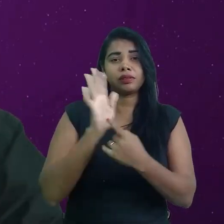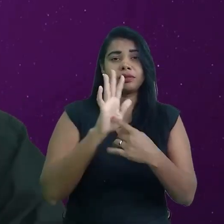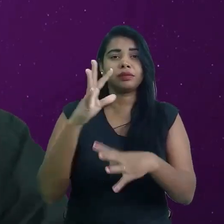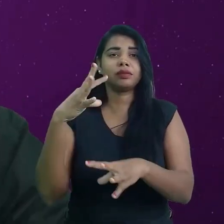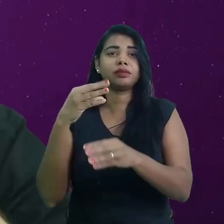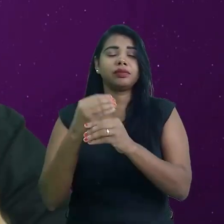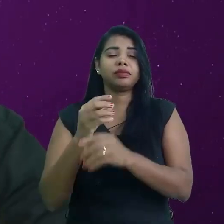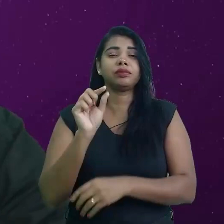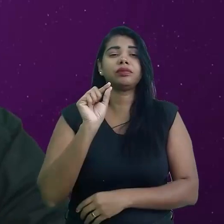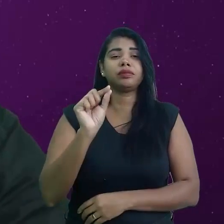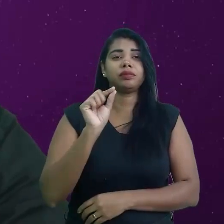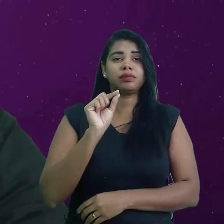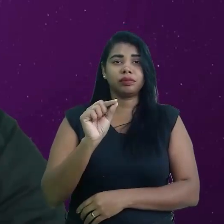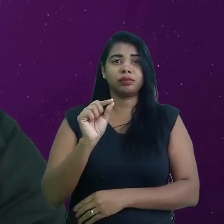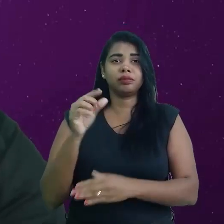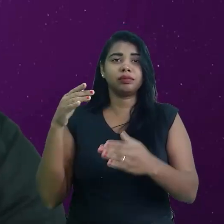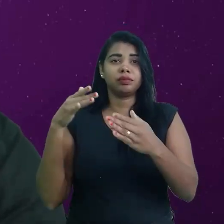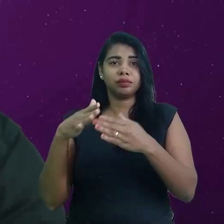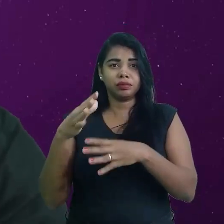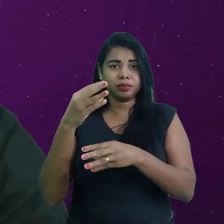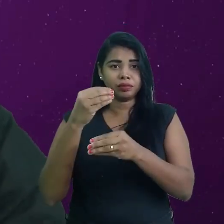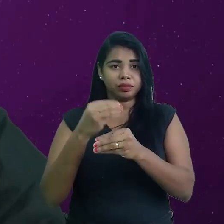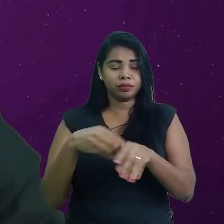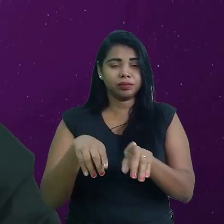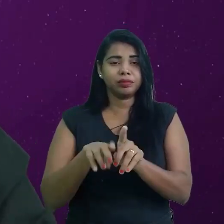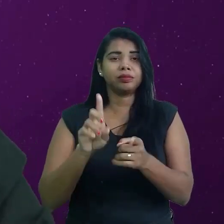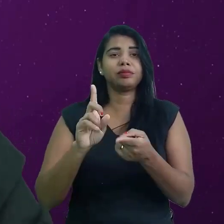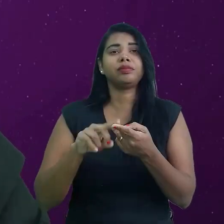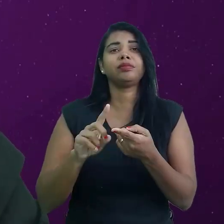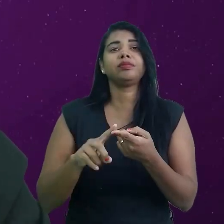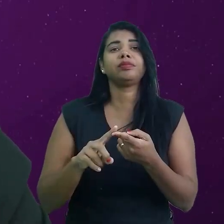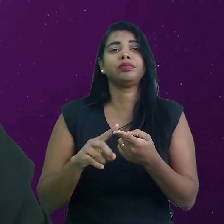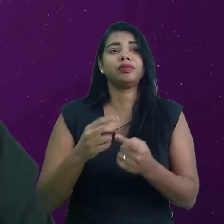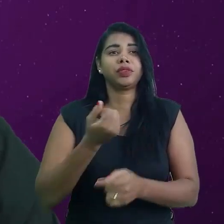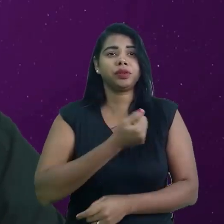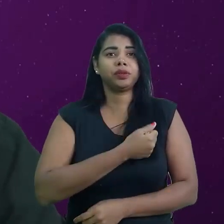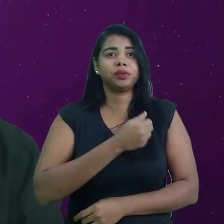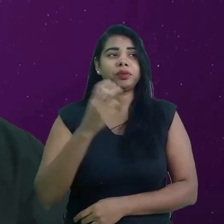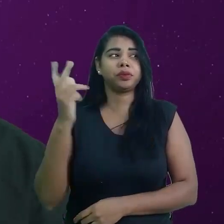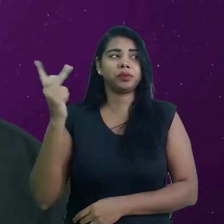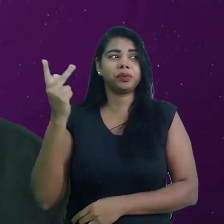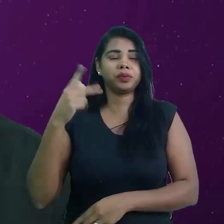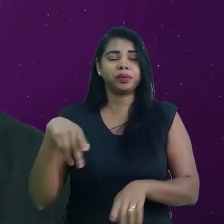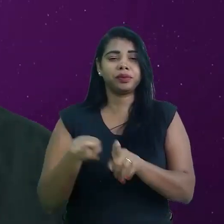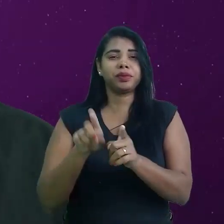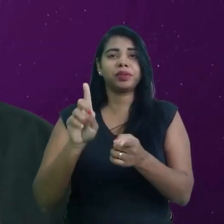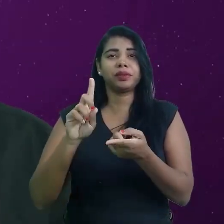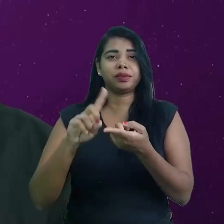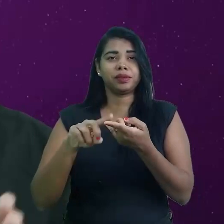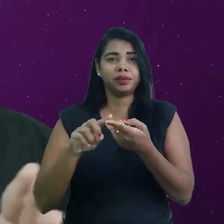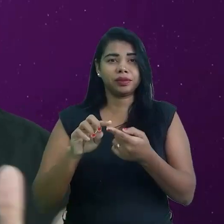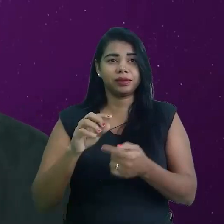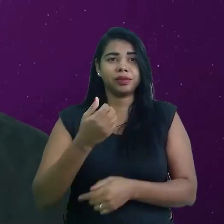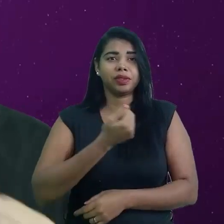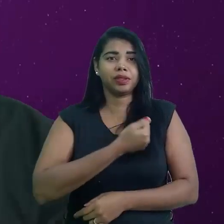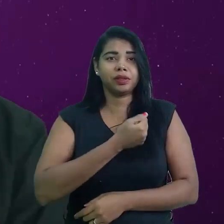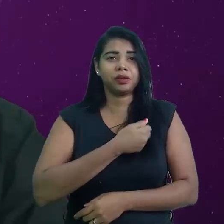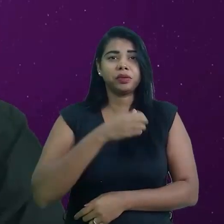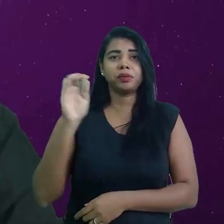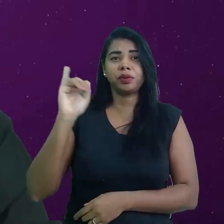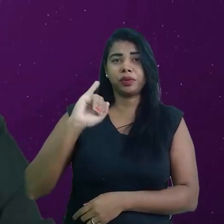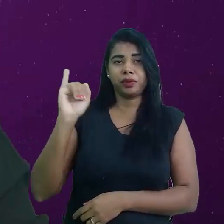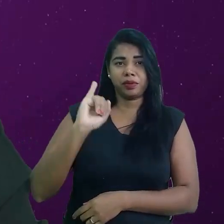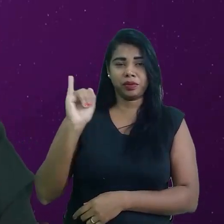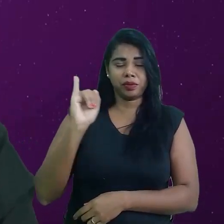ser o que? Uma interferência construtiva identificada por um número par. Quando ele disser que o número for ímpar,